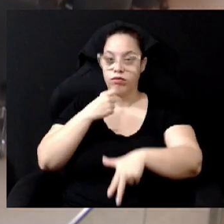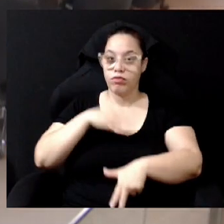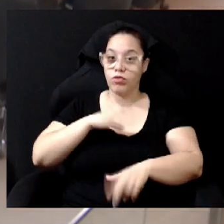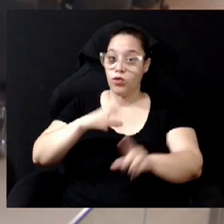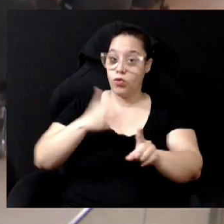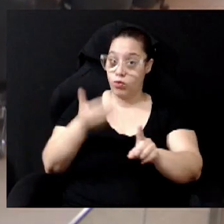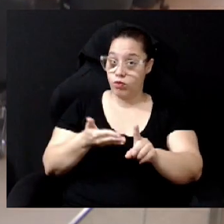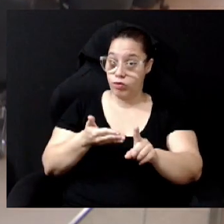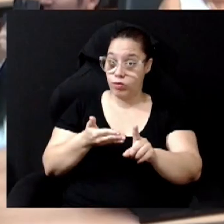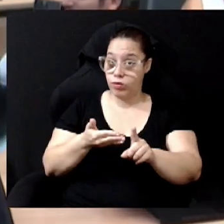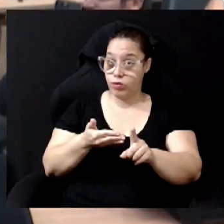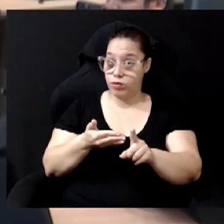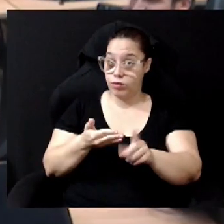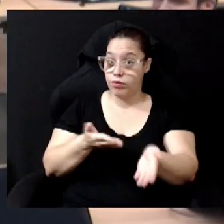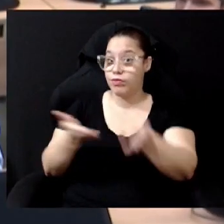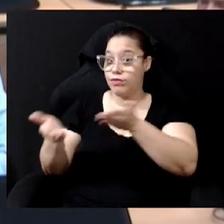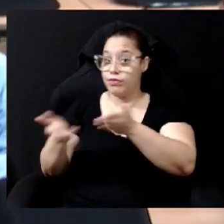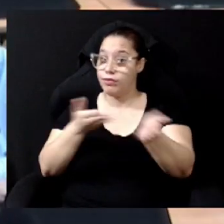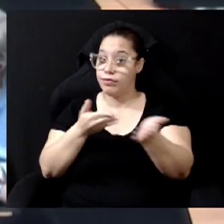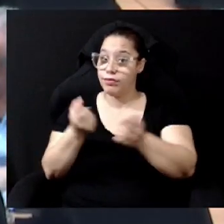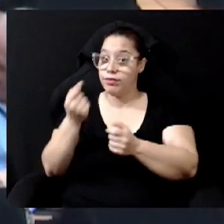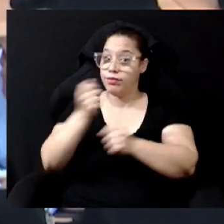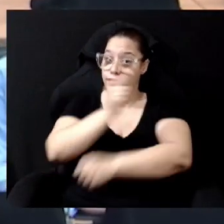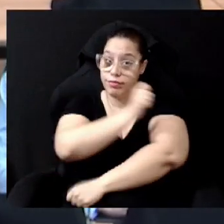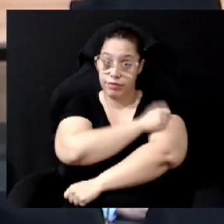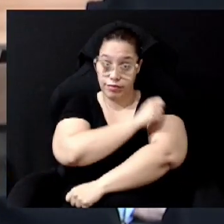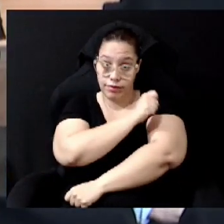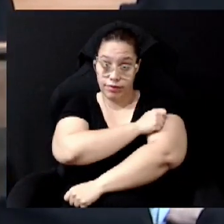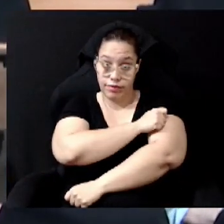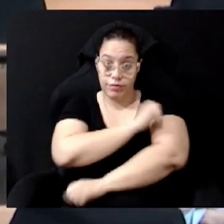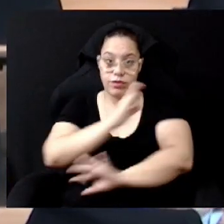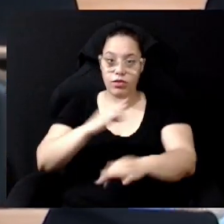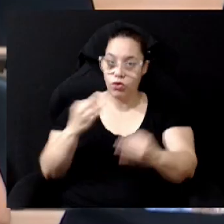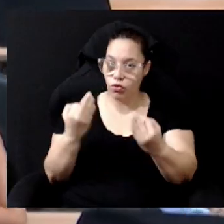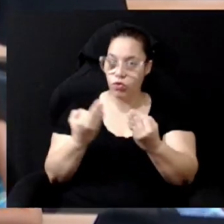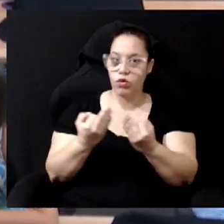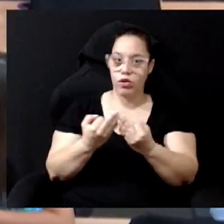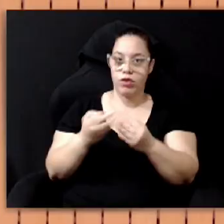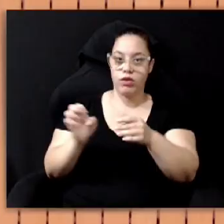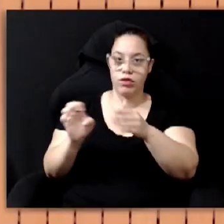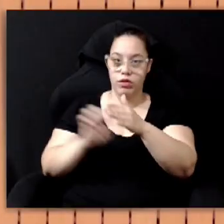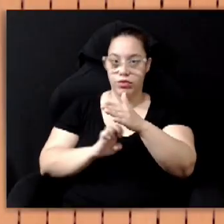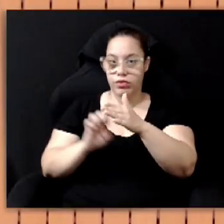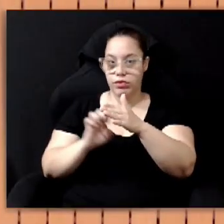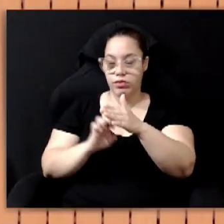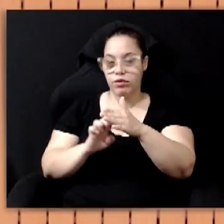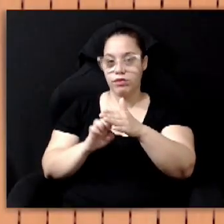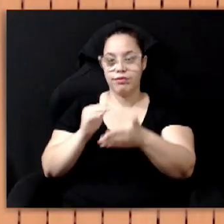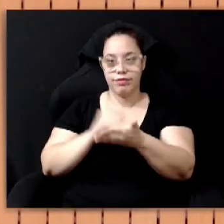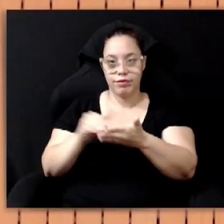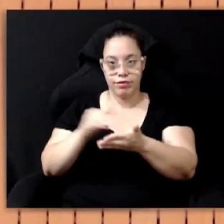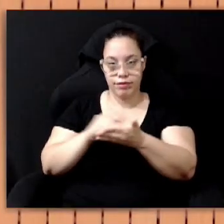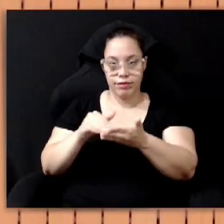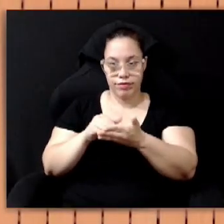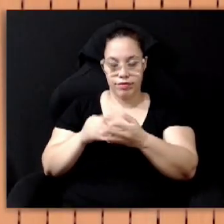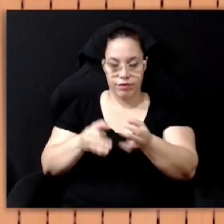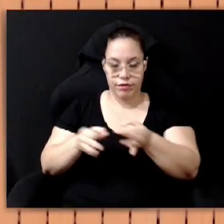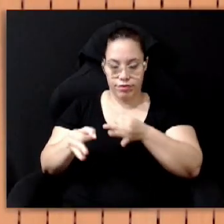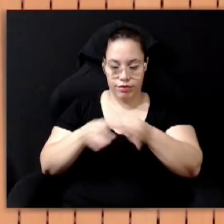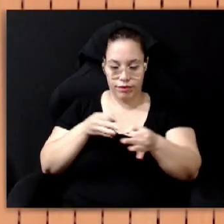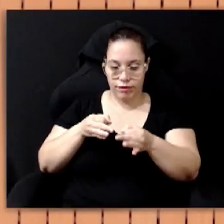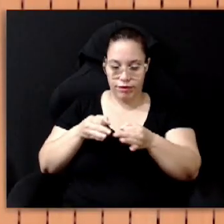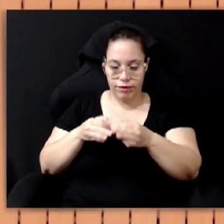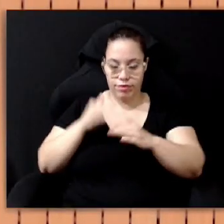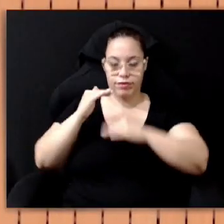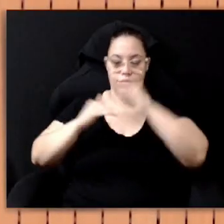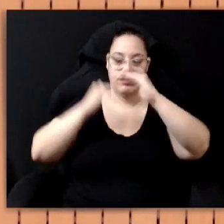com a participação de autoridades, familiares da empresária e do secretário de Planejamento e